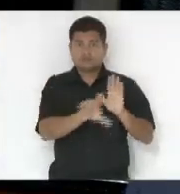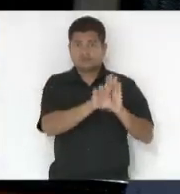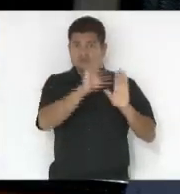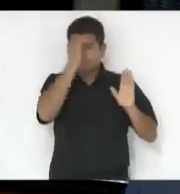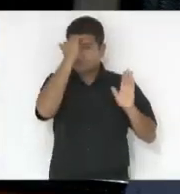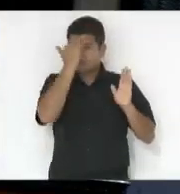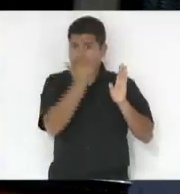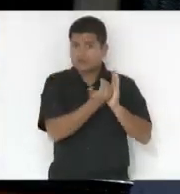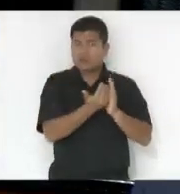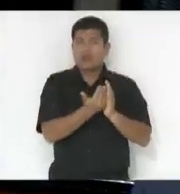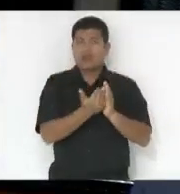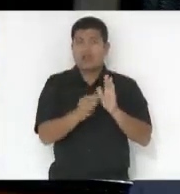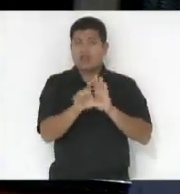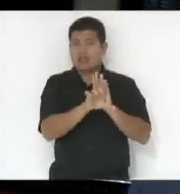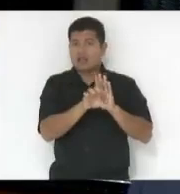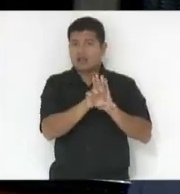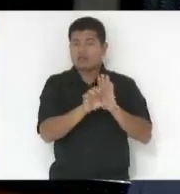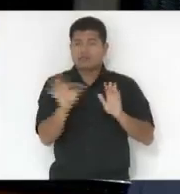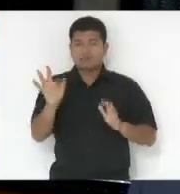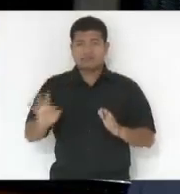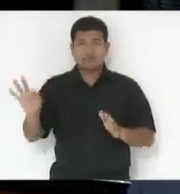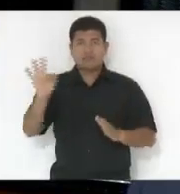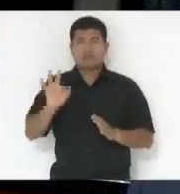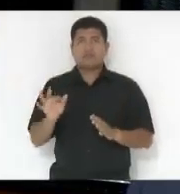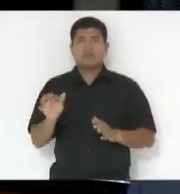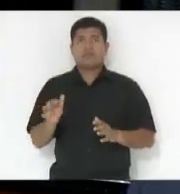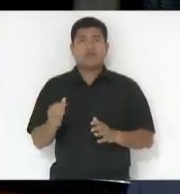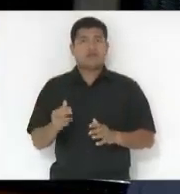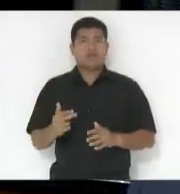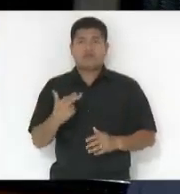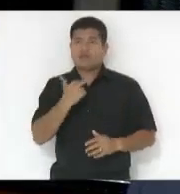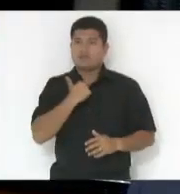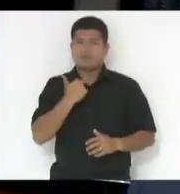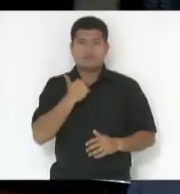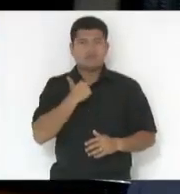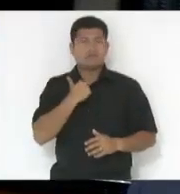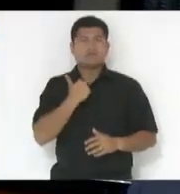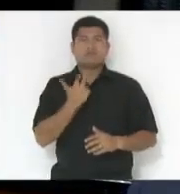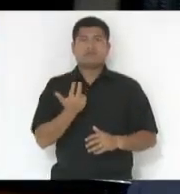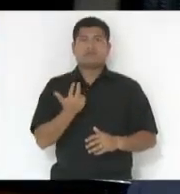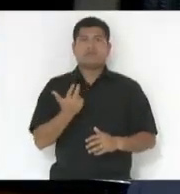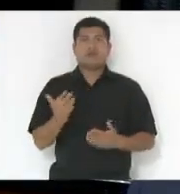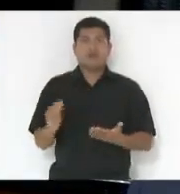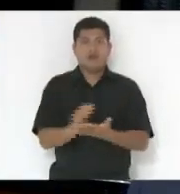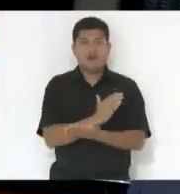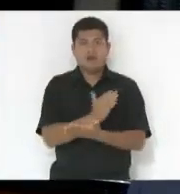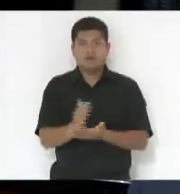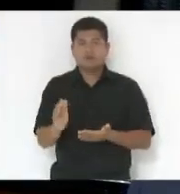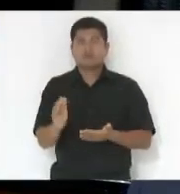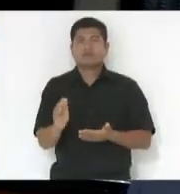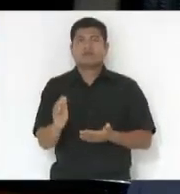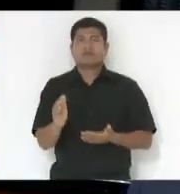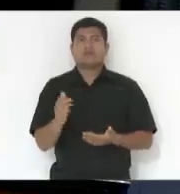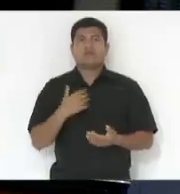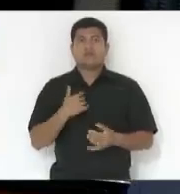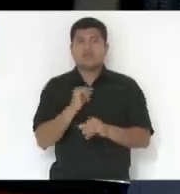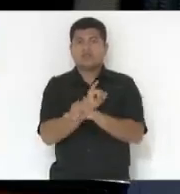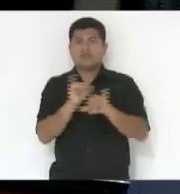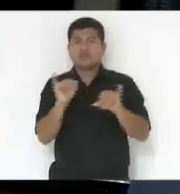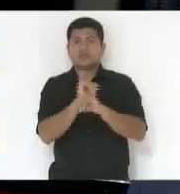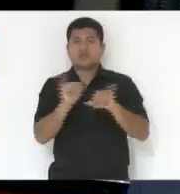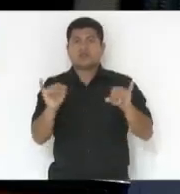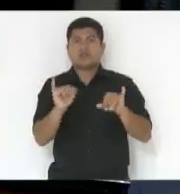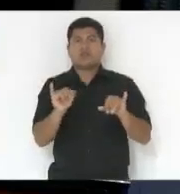legislação federal quando não permite alguns tipos de publicidades